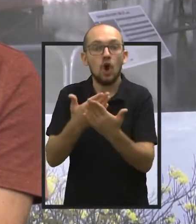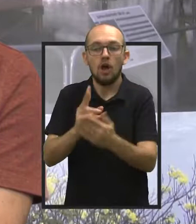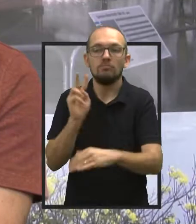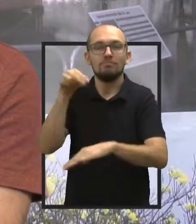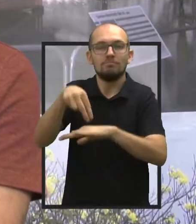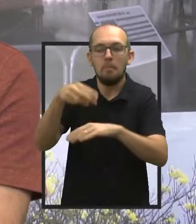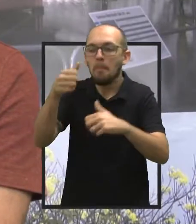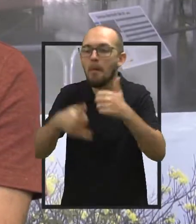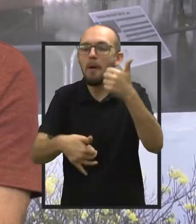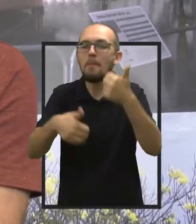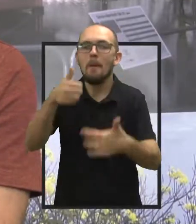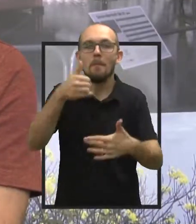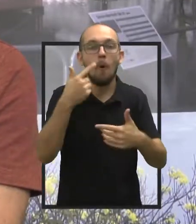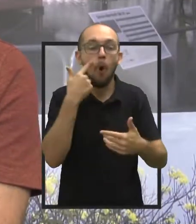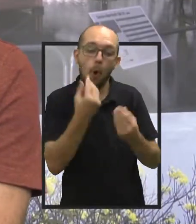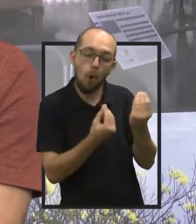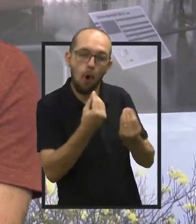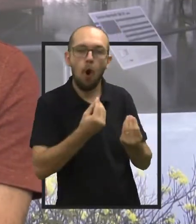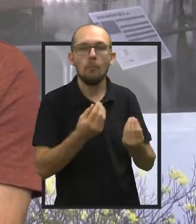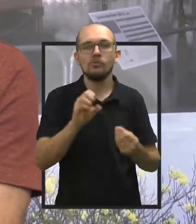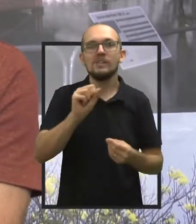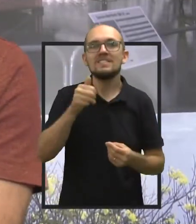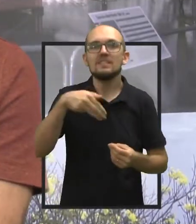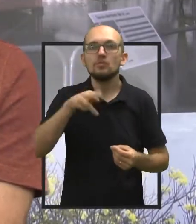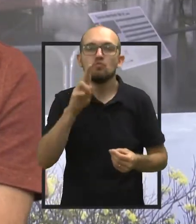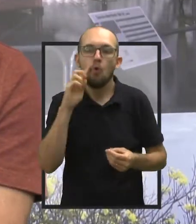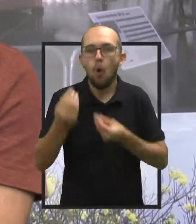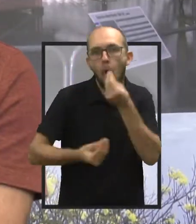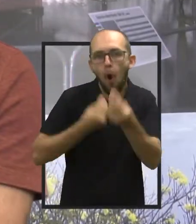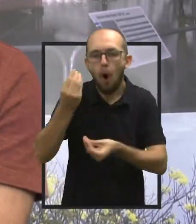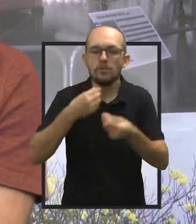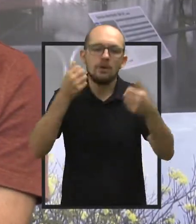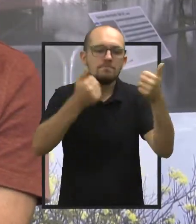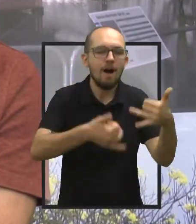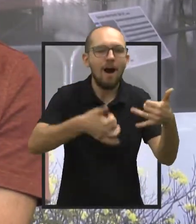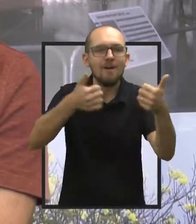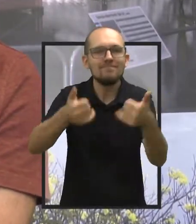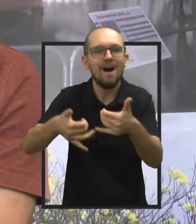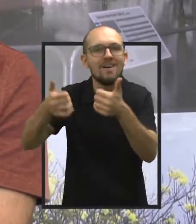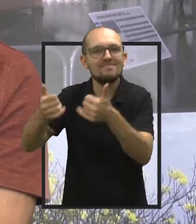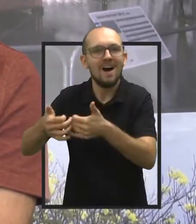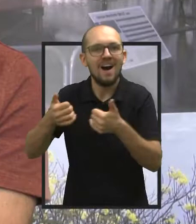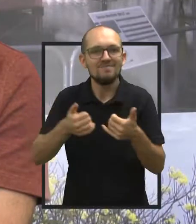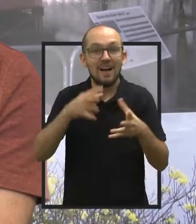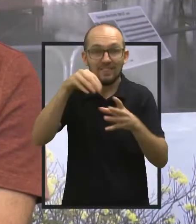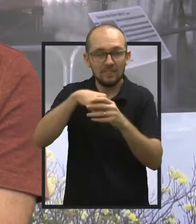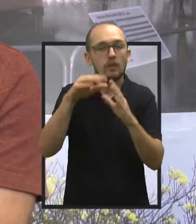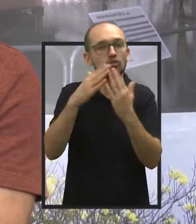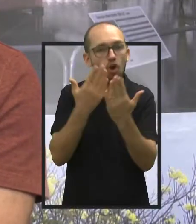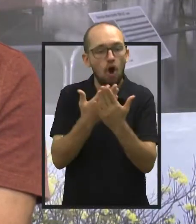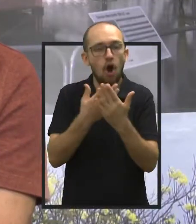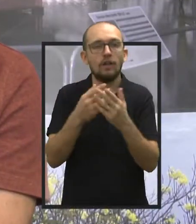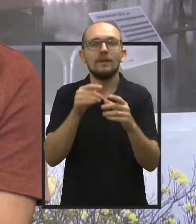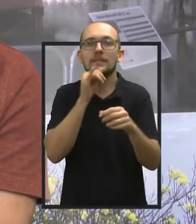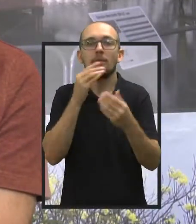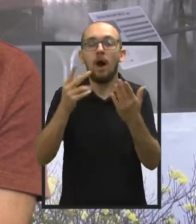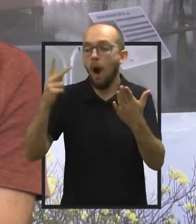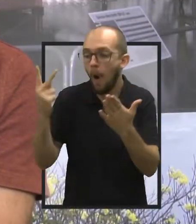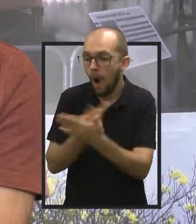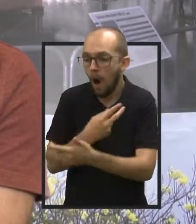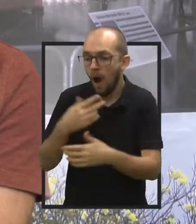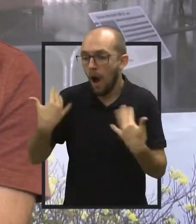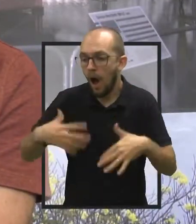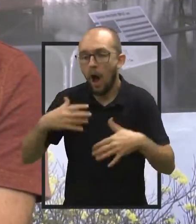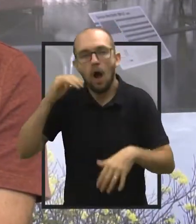mostrando como que é o atendimento do SAMU. Desde de quando a atendente lá, né, atende o telefone,